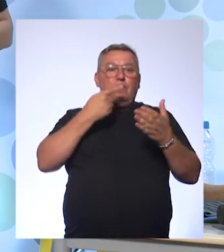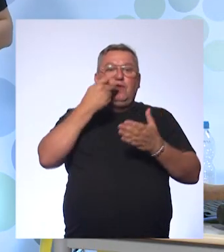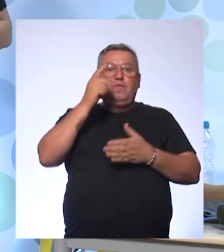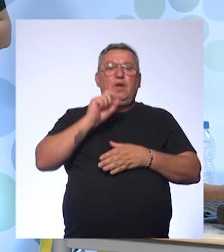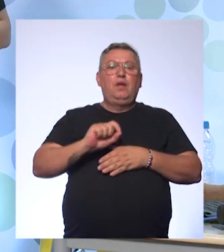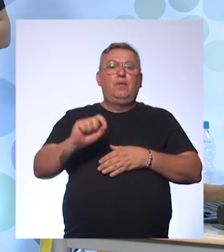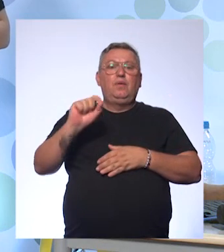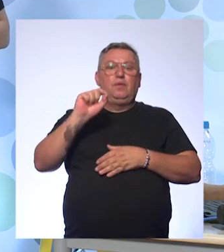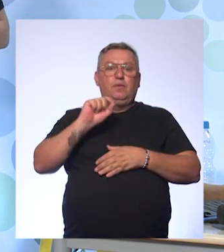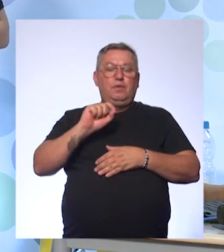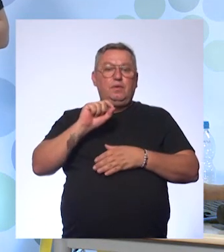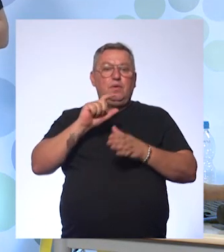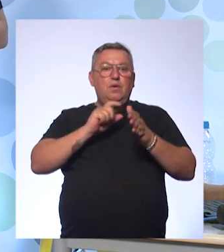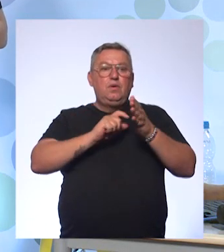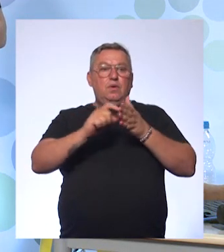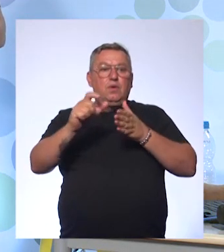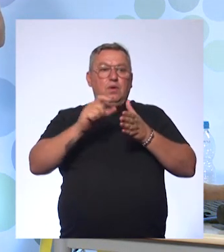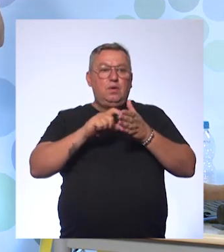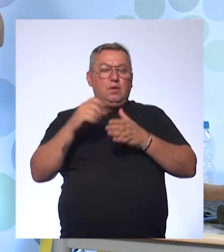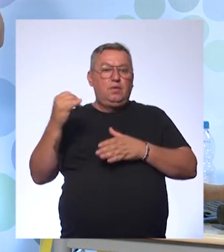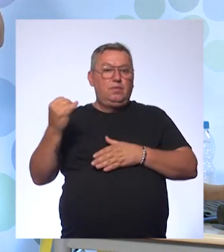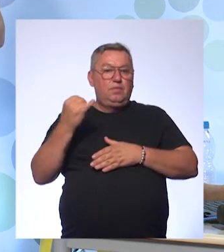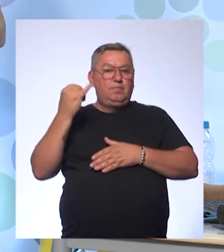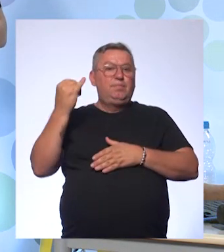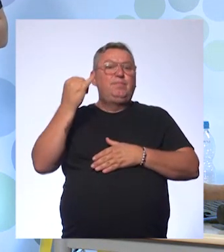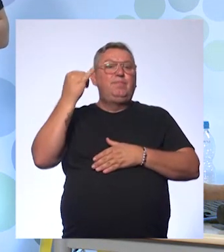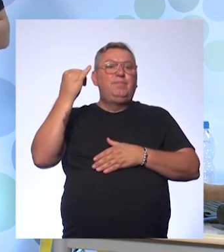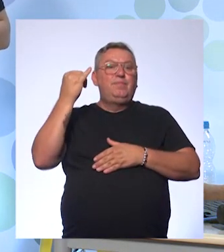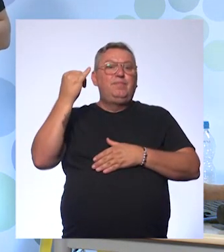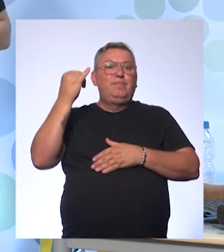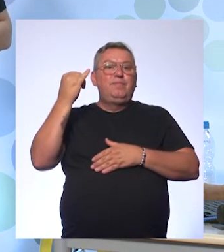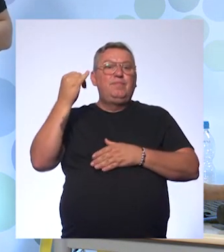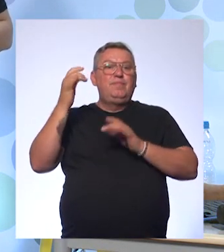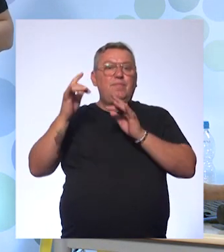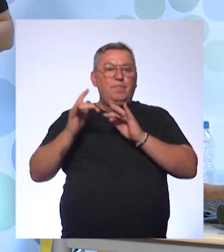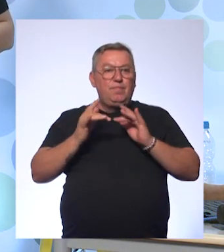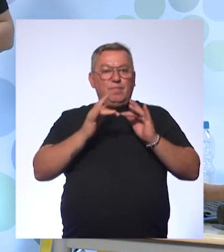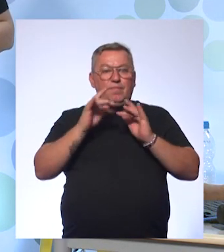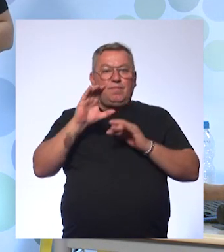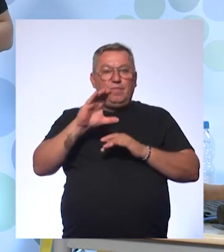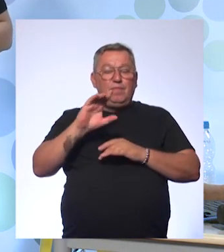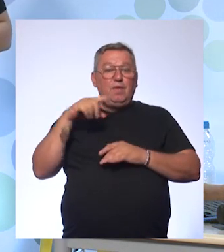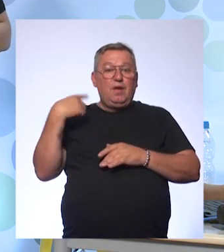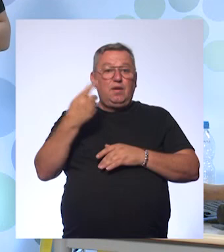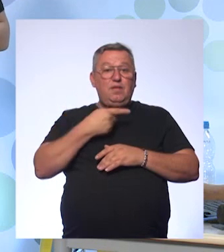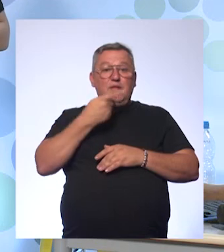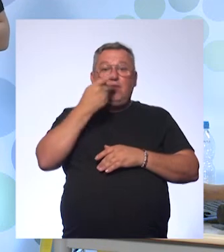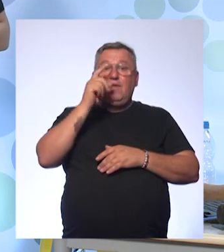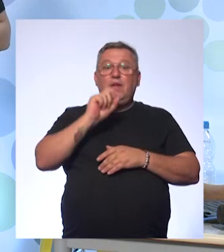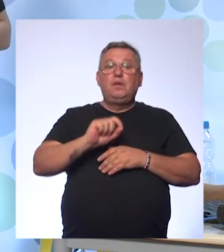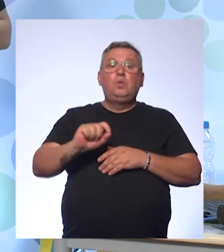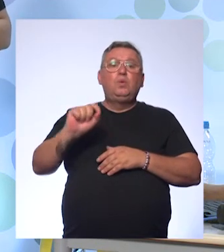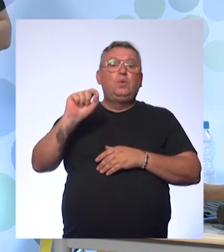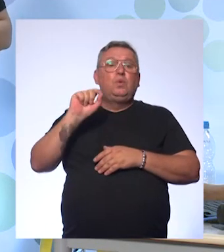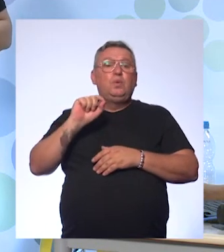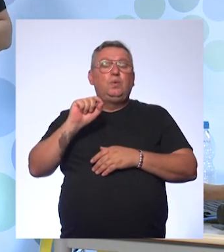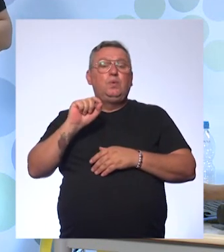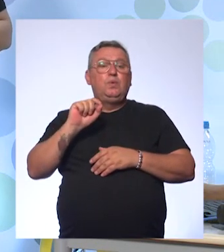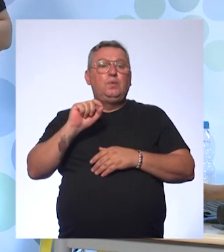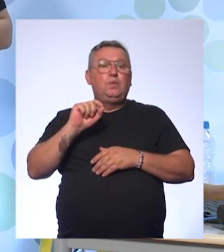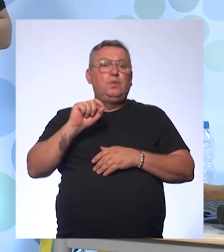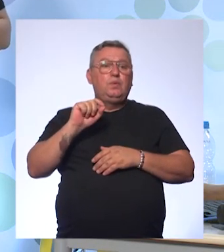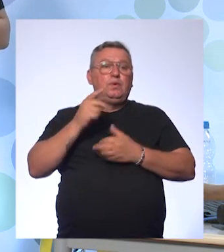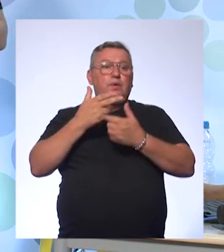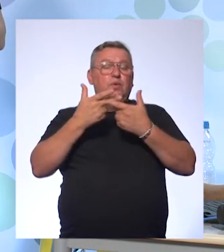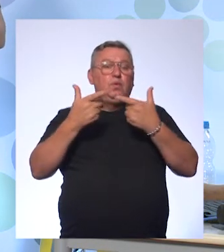fala em conceitos importantes relacionados a isso, a gente está falando justamente o quê? No